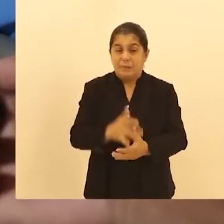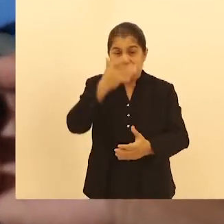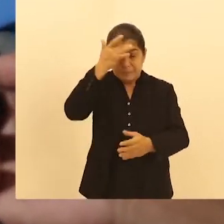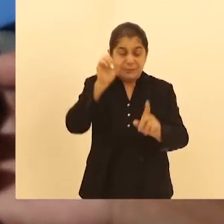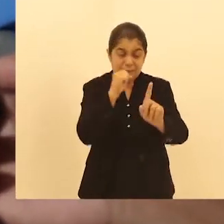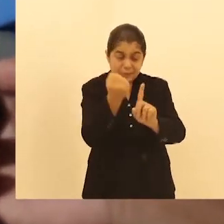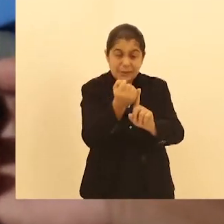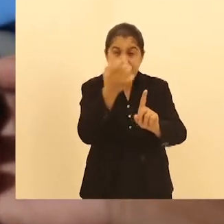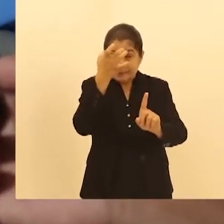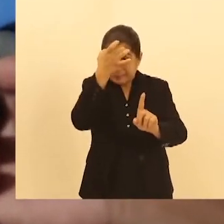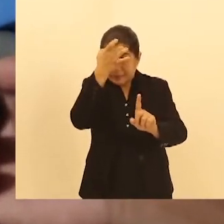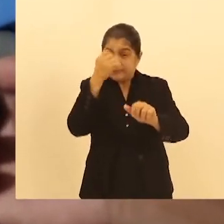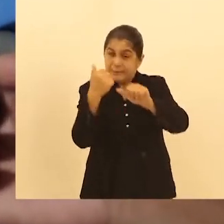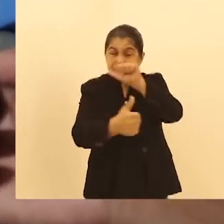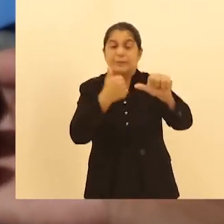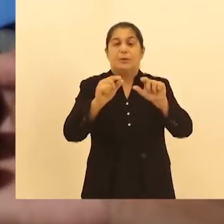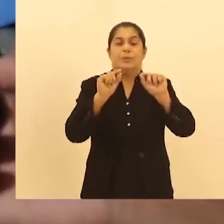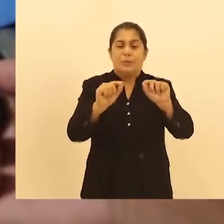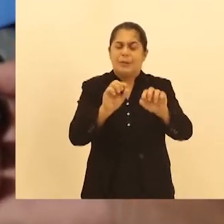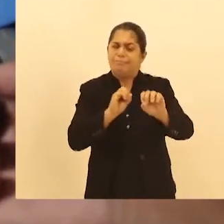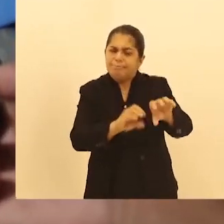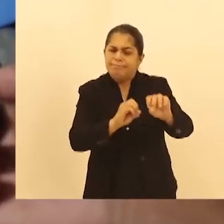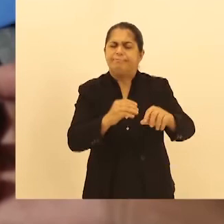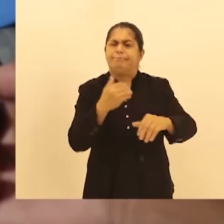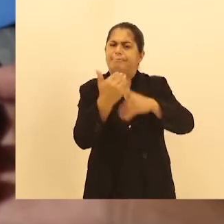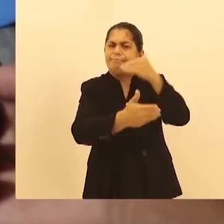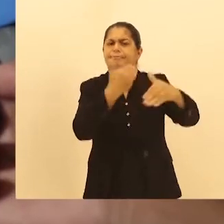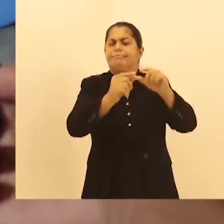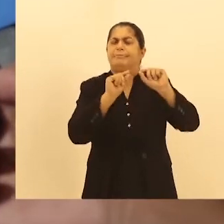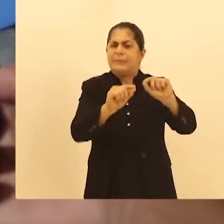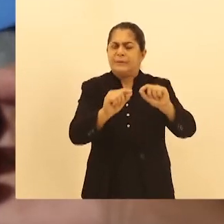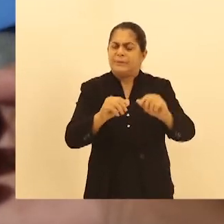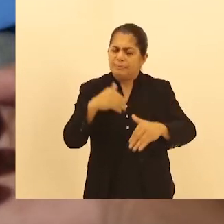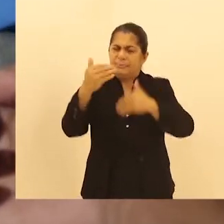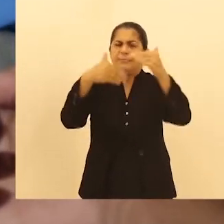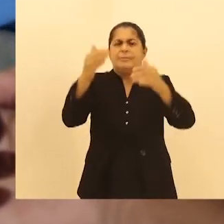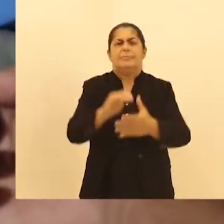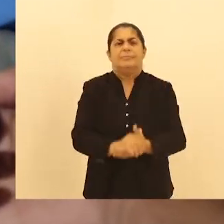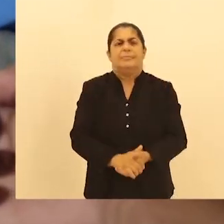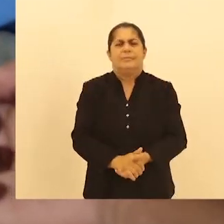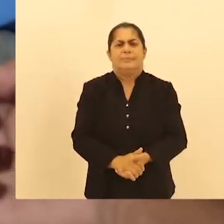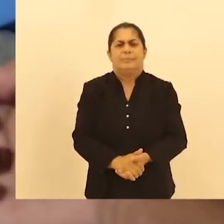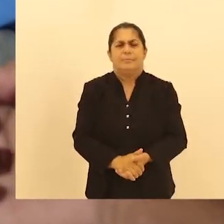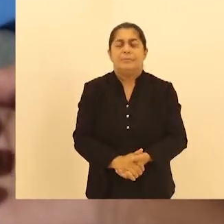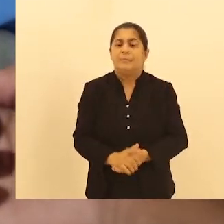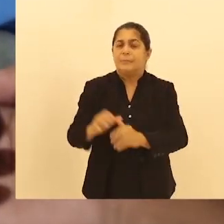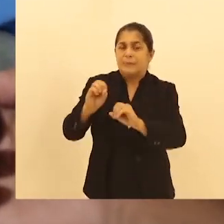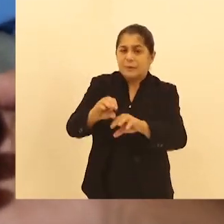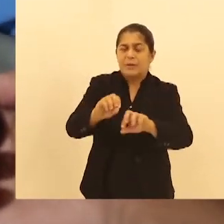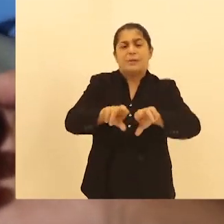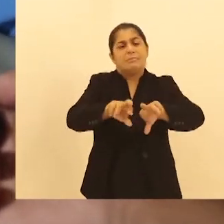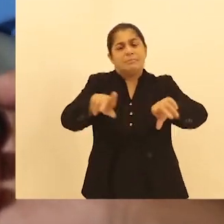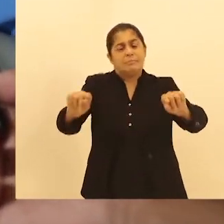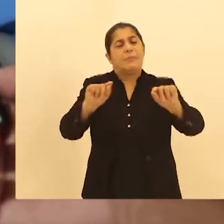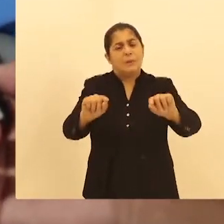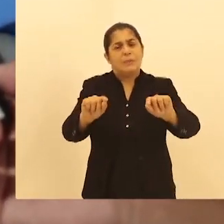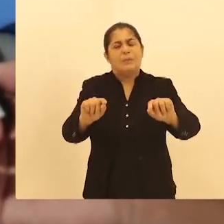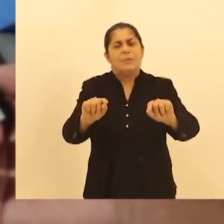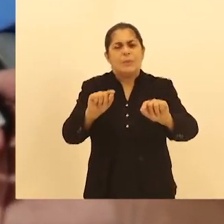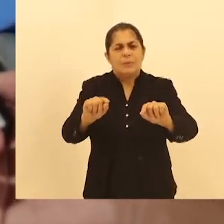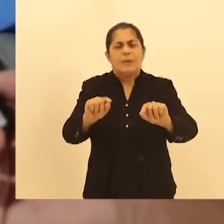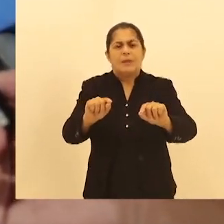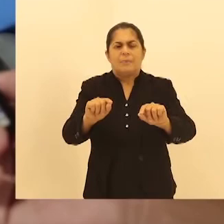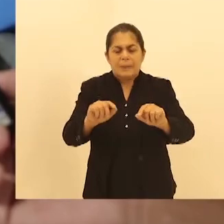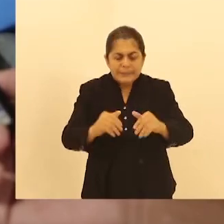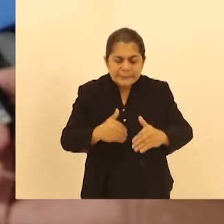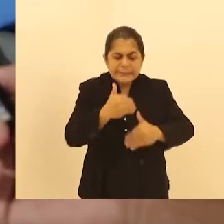cultura da sociedade na foto a educação nós precisamos avançar muito na área da educação enfim temos um